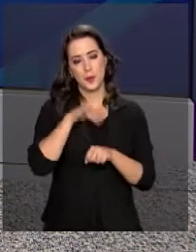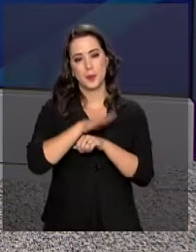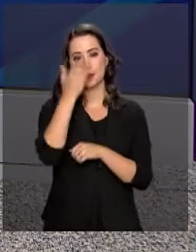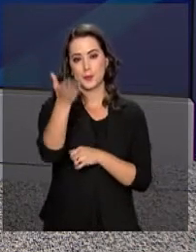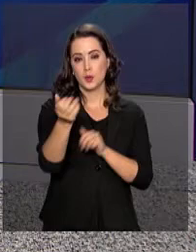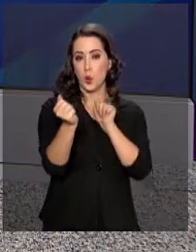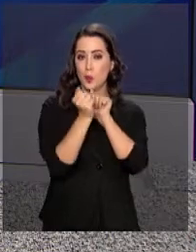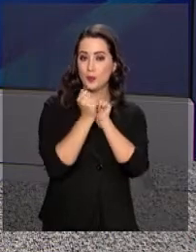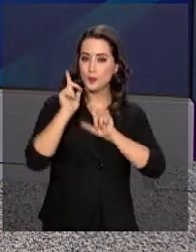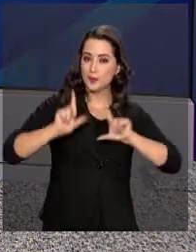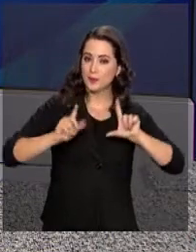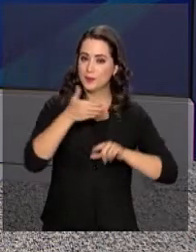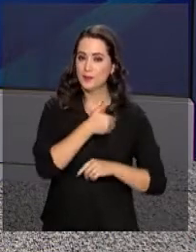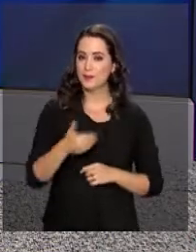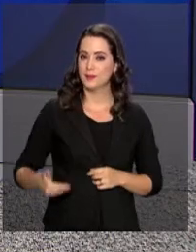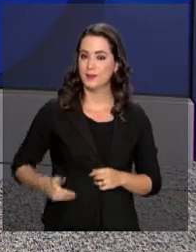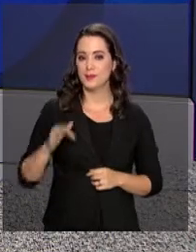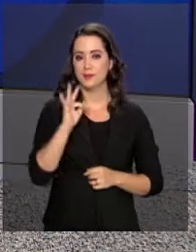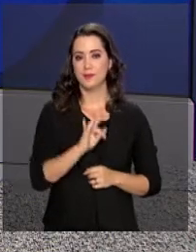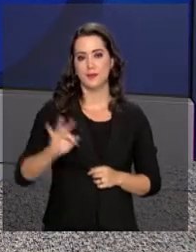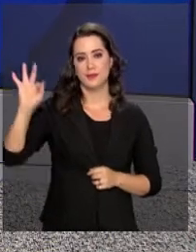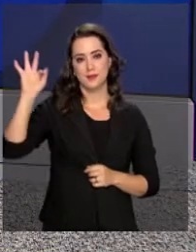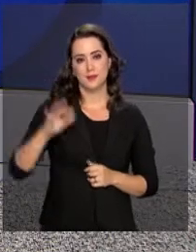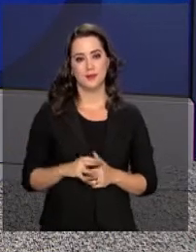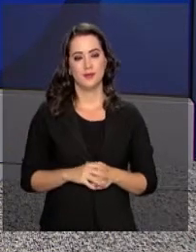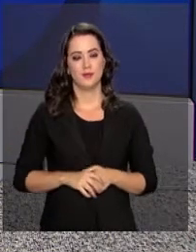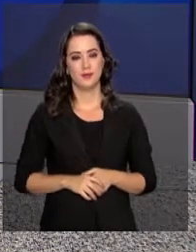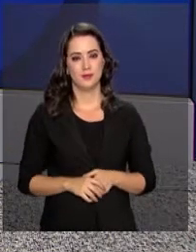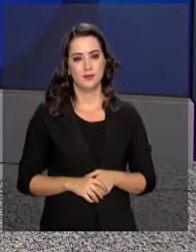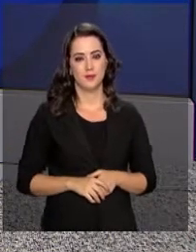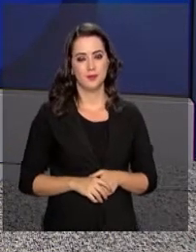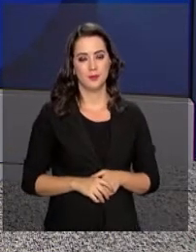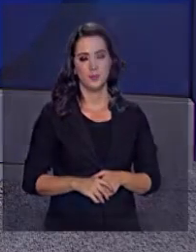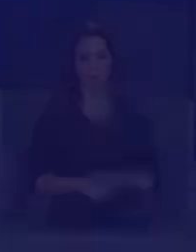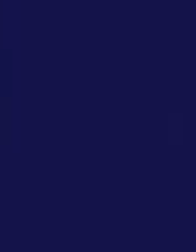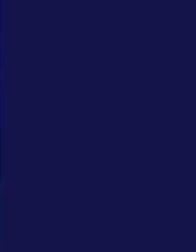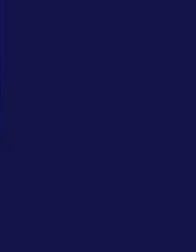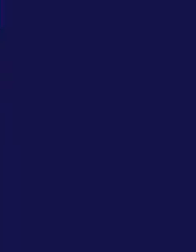noite pra você continue com a gente aqui na br a tv do governo federal